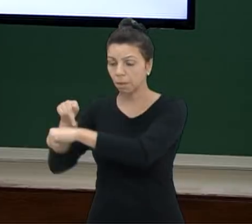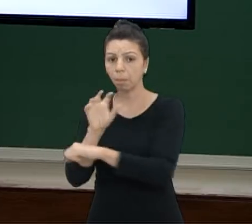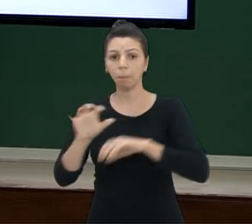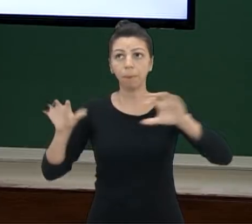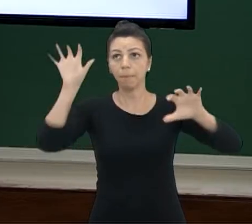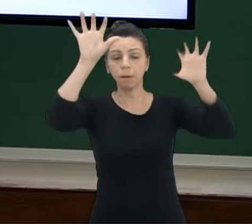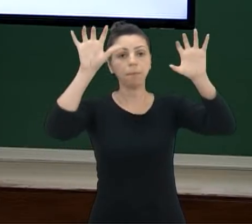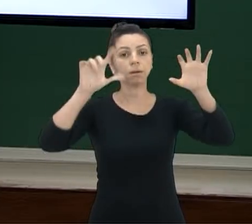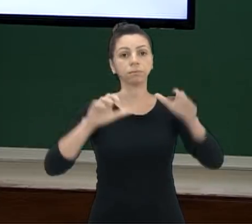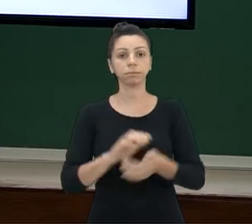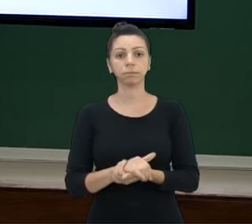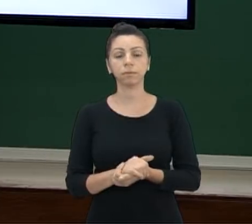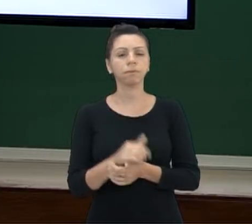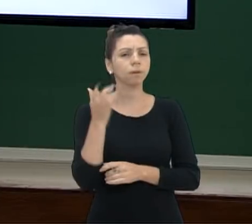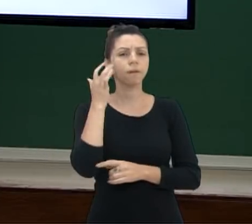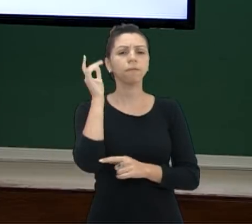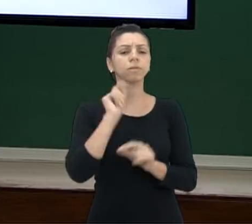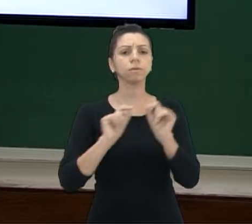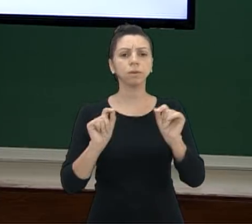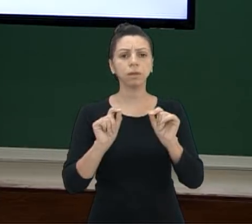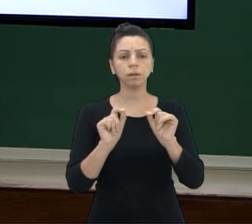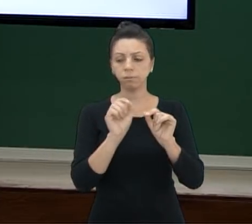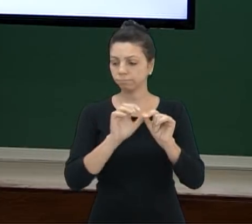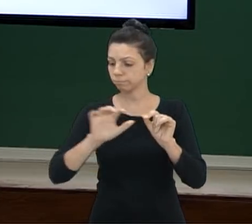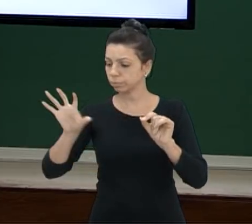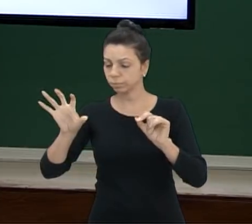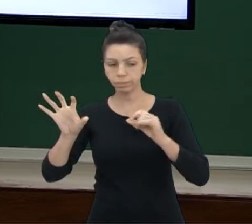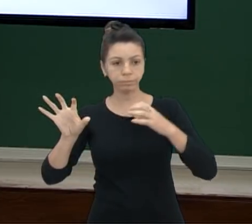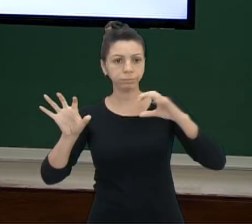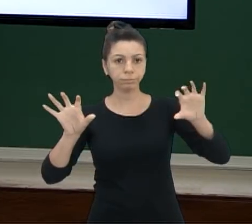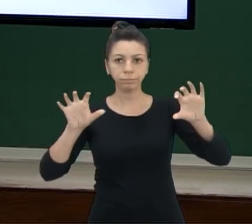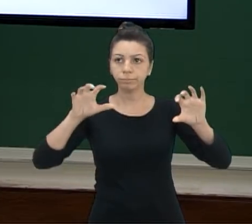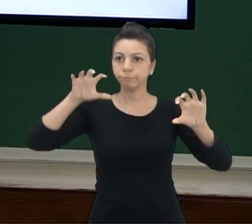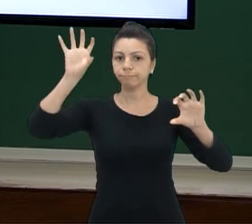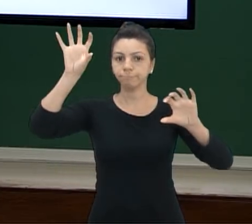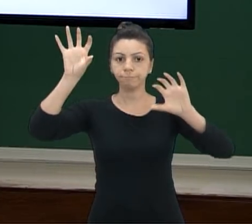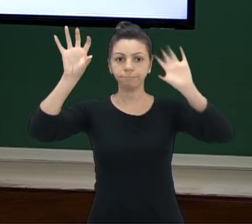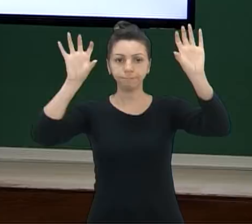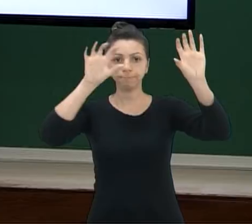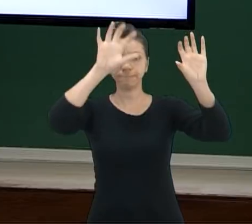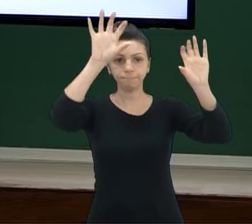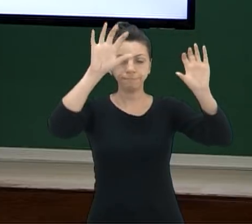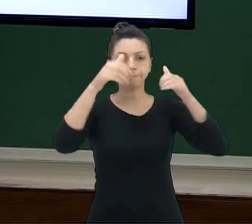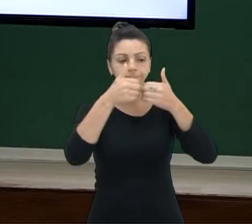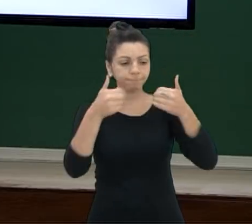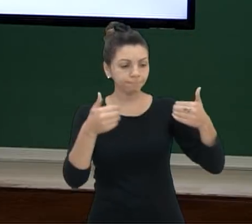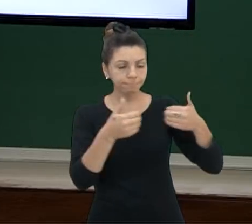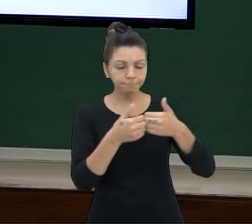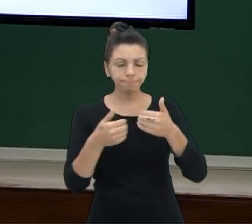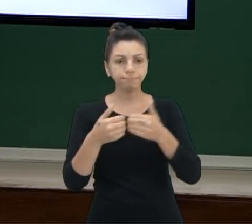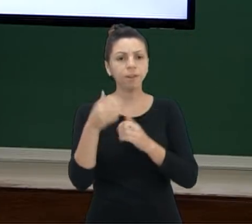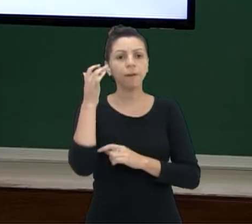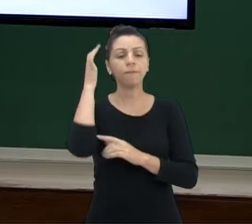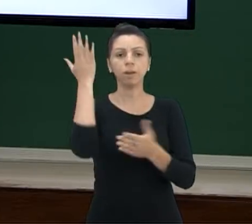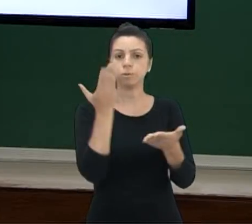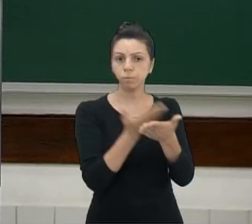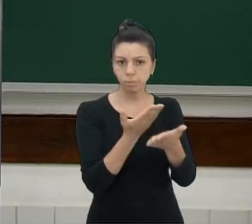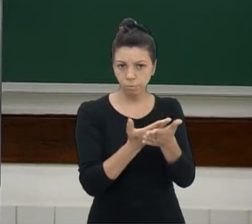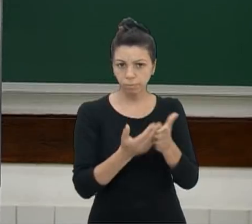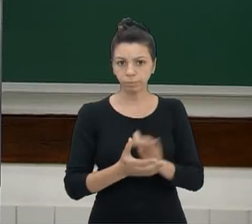acaba se tornando mais fácil dividir essa parte do continente americano para facilitar o